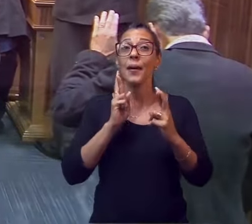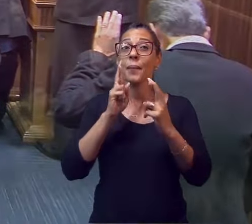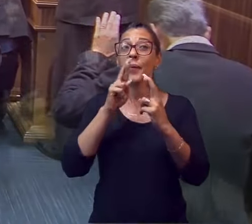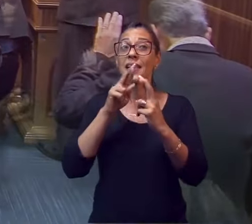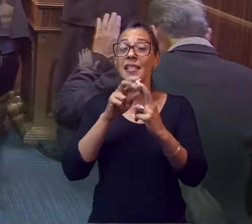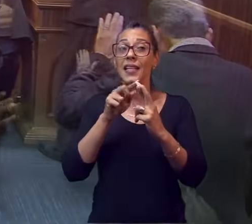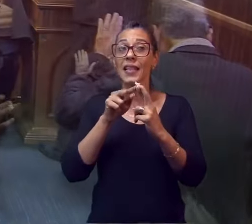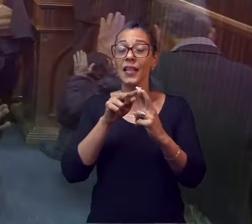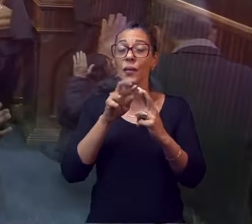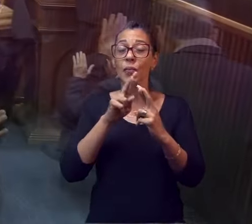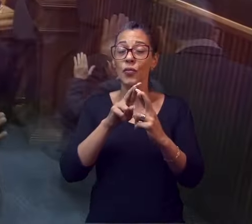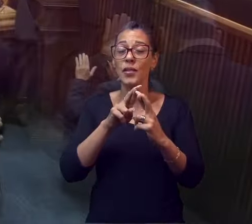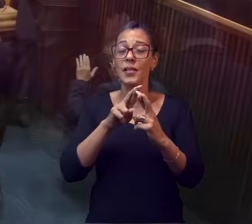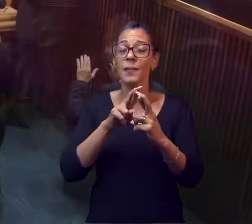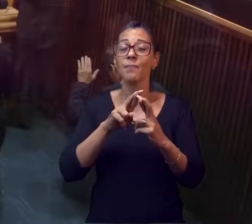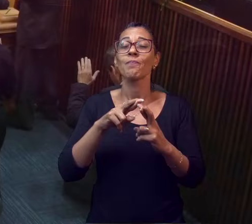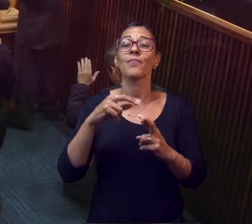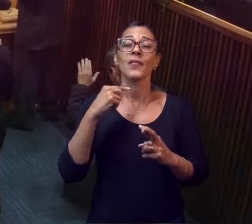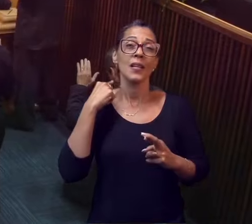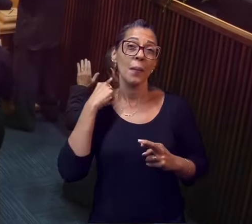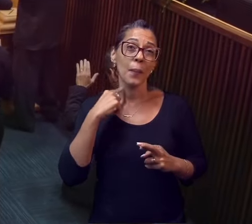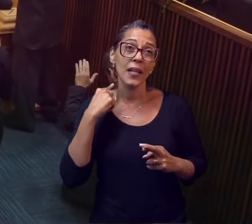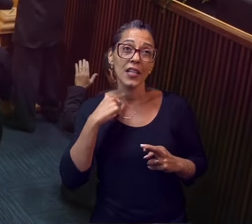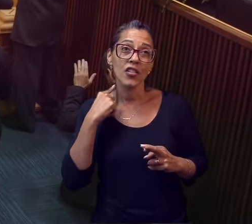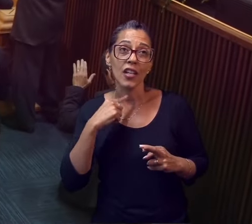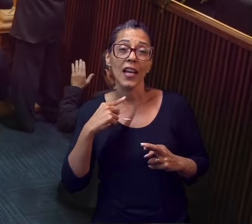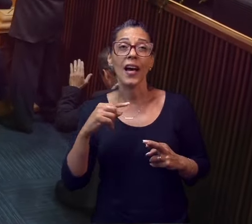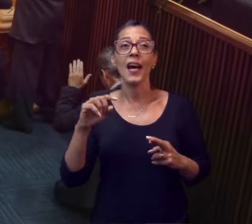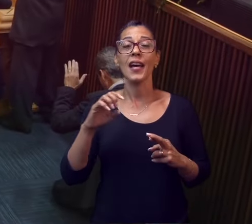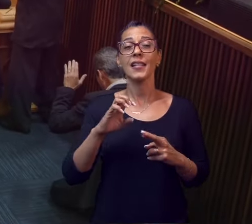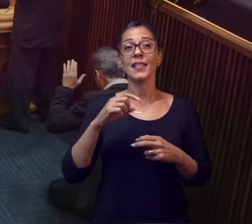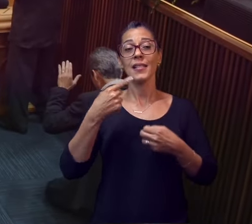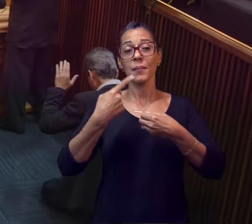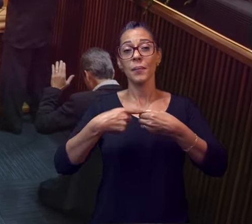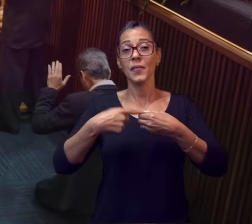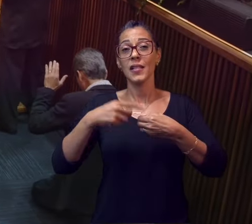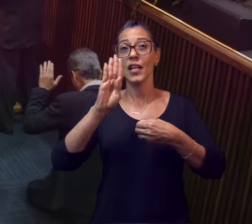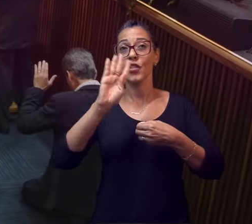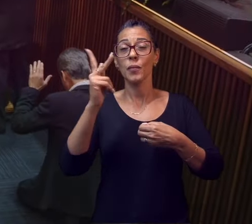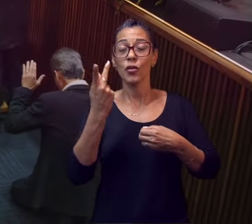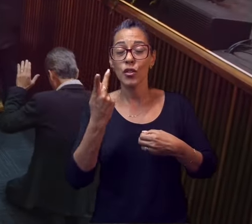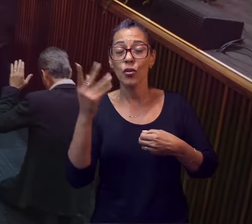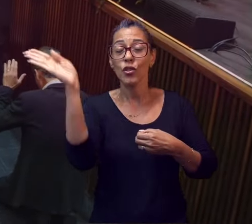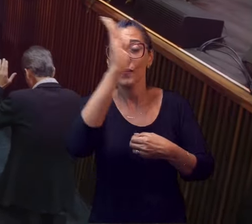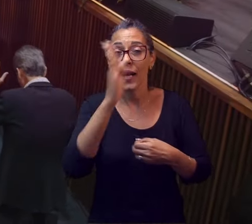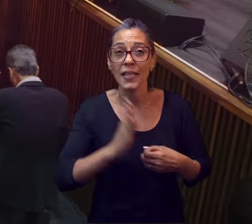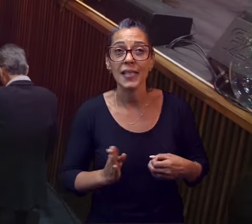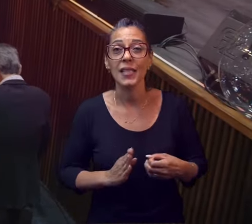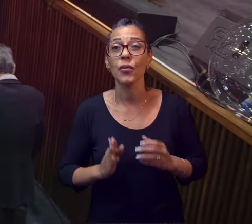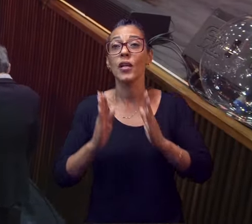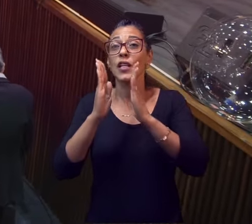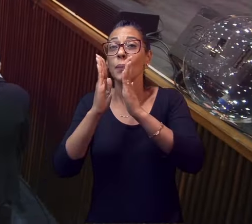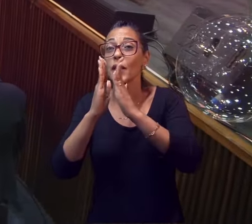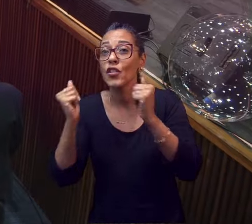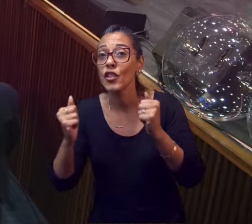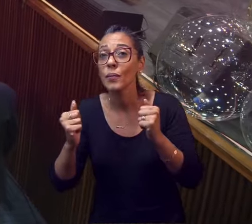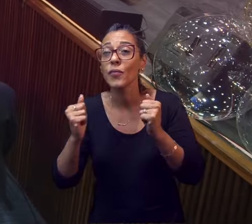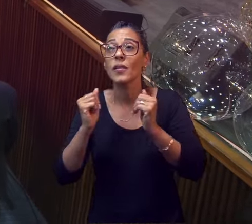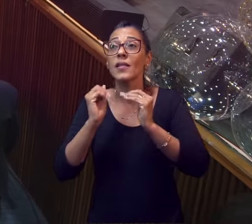nós Te pedimos perdão pai Pelos Pecados da Nação Te pedimos perdão ó